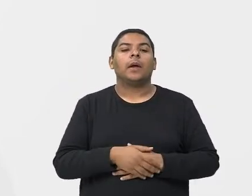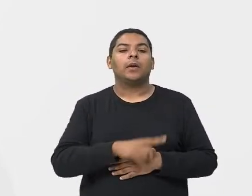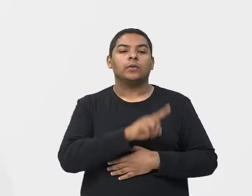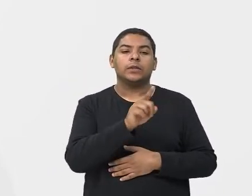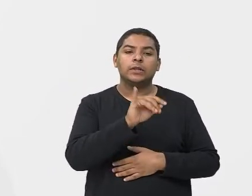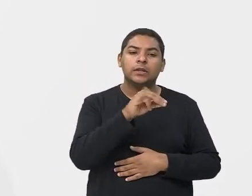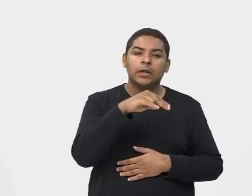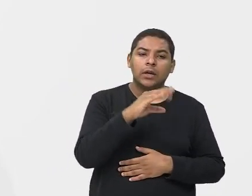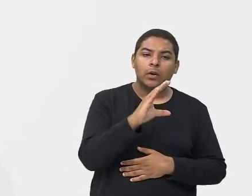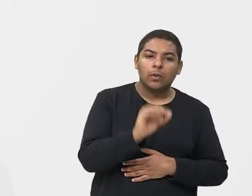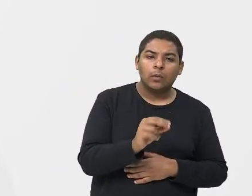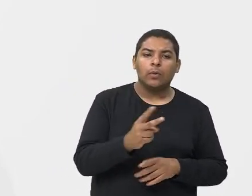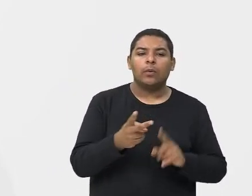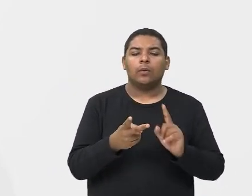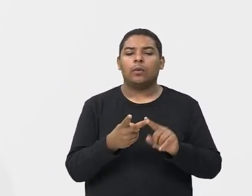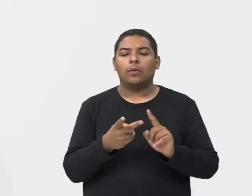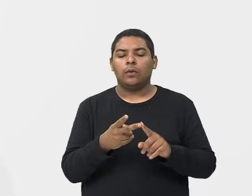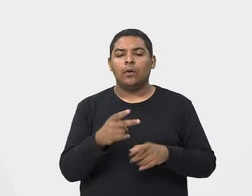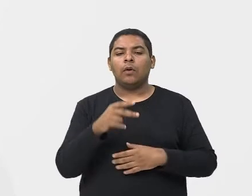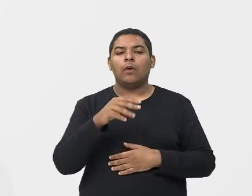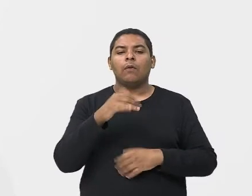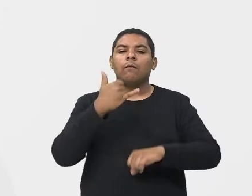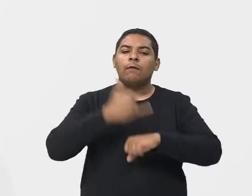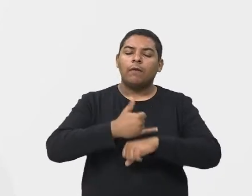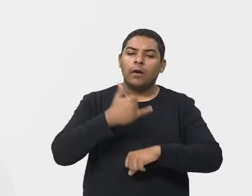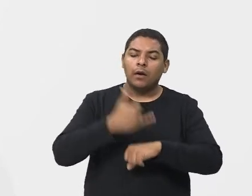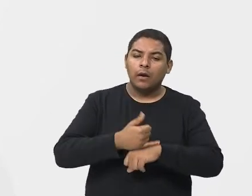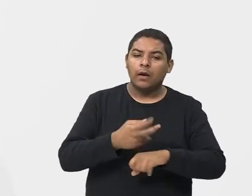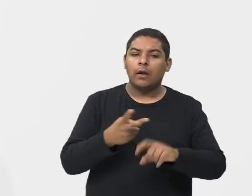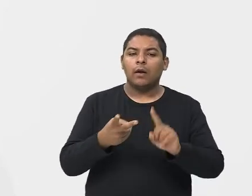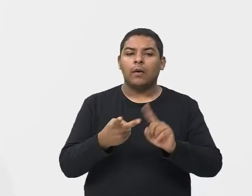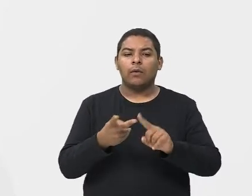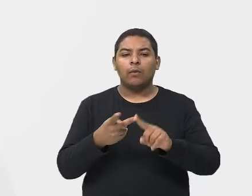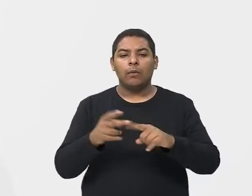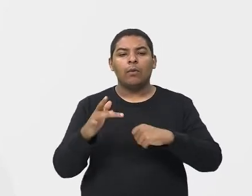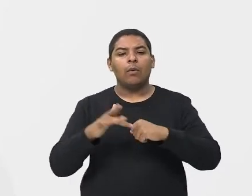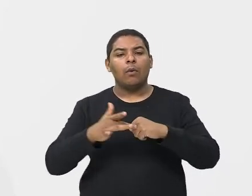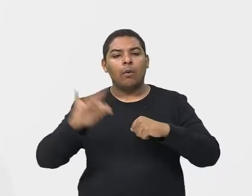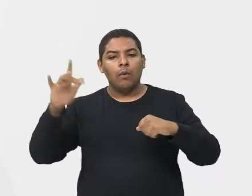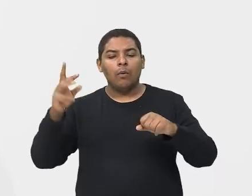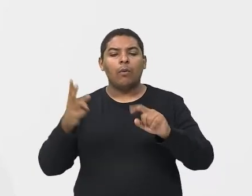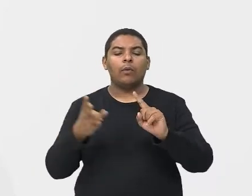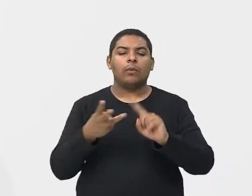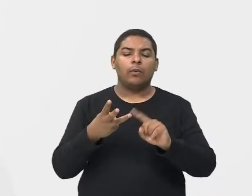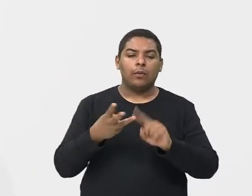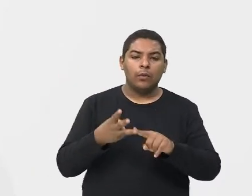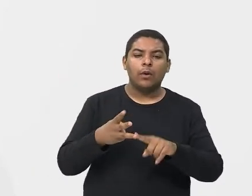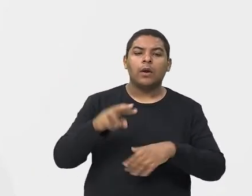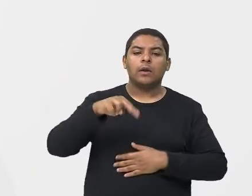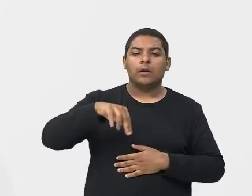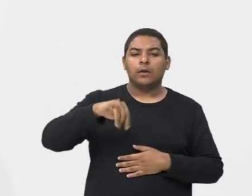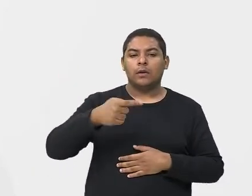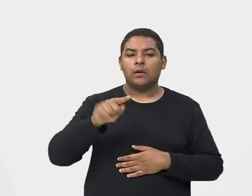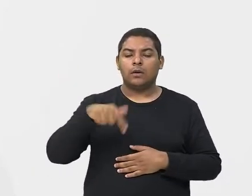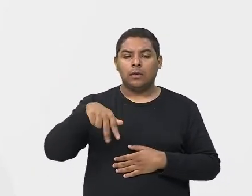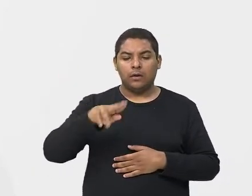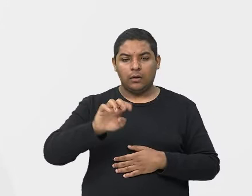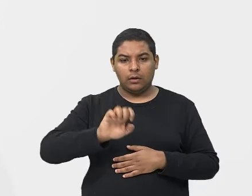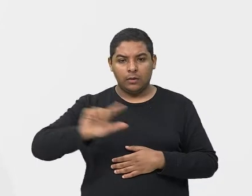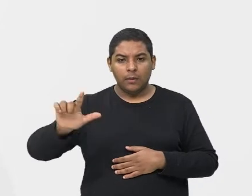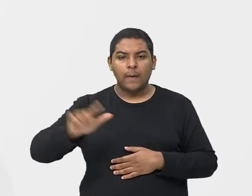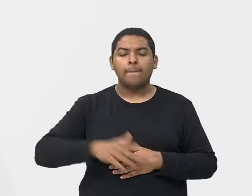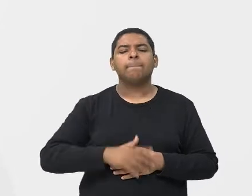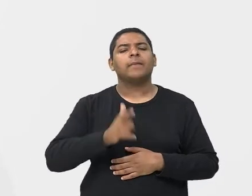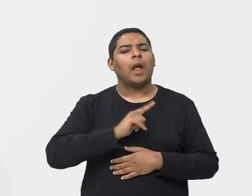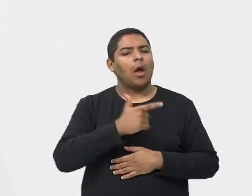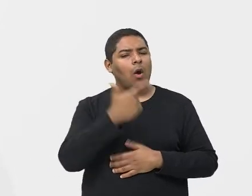do minério de ferro, do ouro e do níquel, também outras extrações minerais vão ser realizadas lá na Austrália,